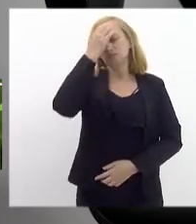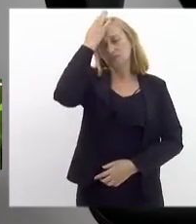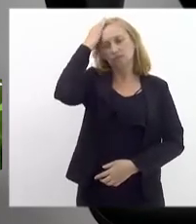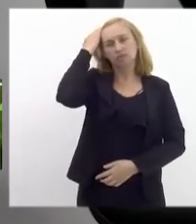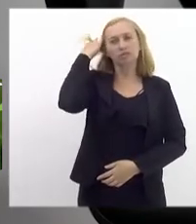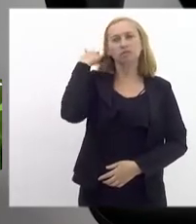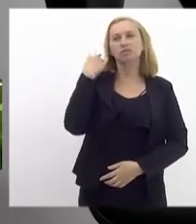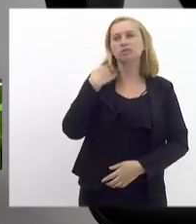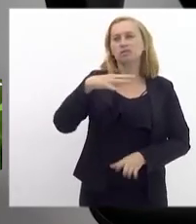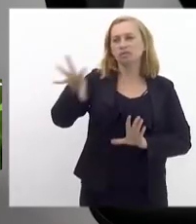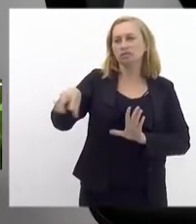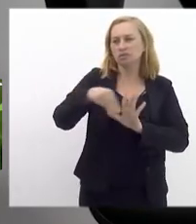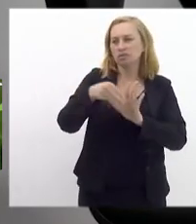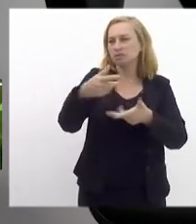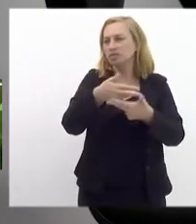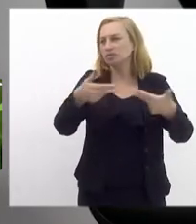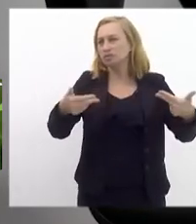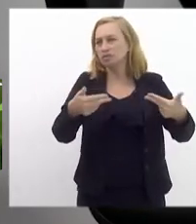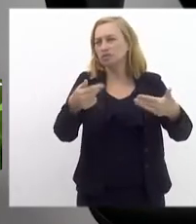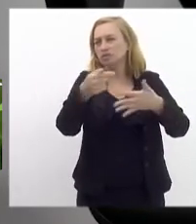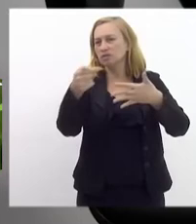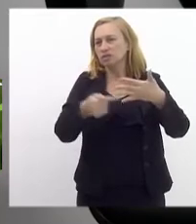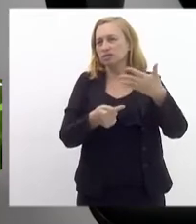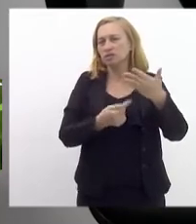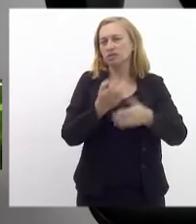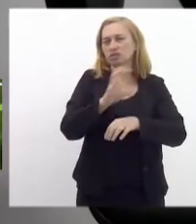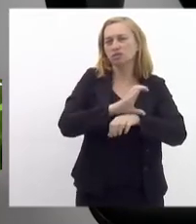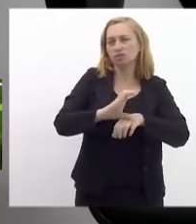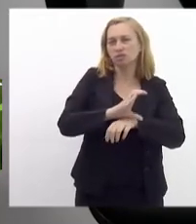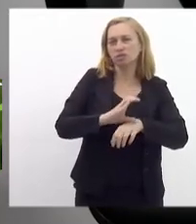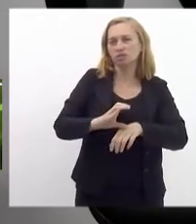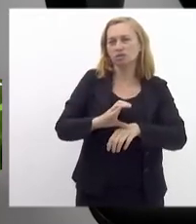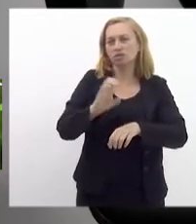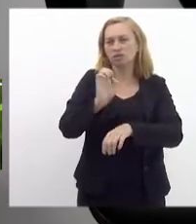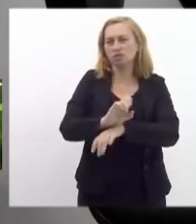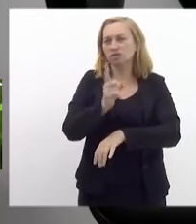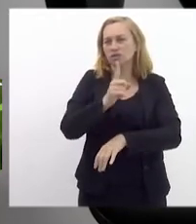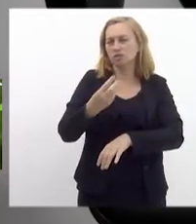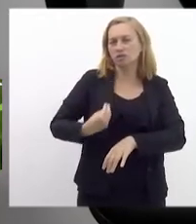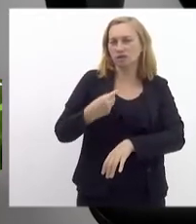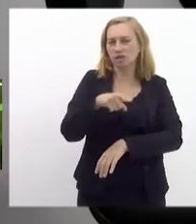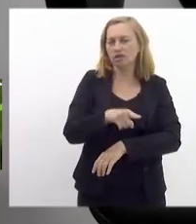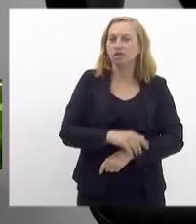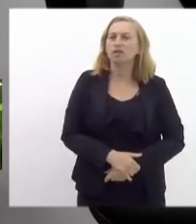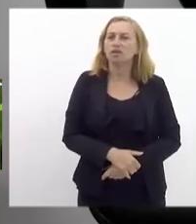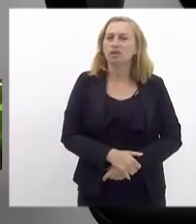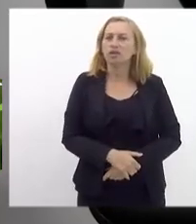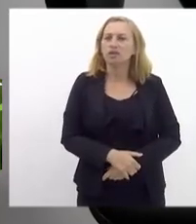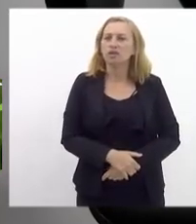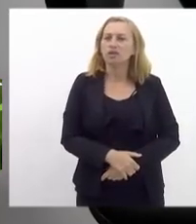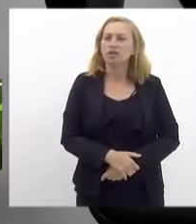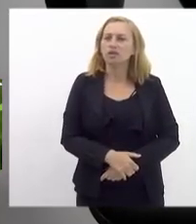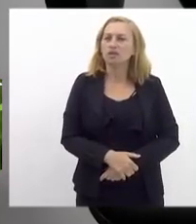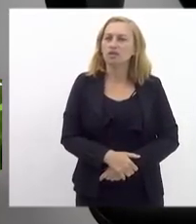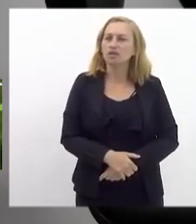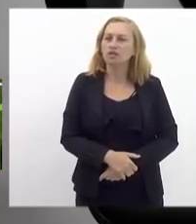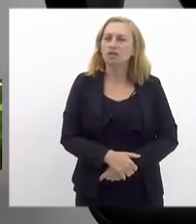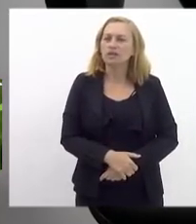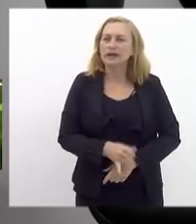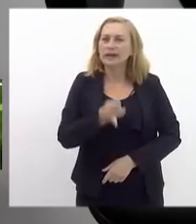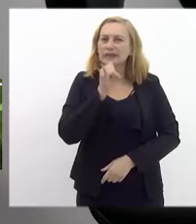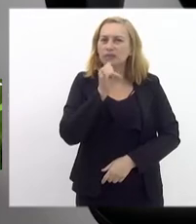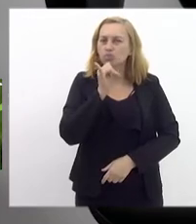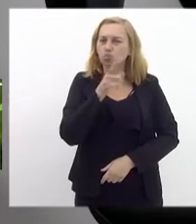é incorporar vários aspectos da Constituição Estadual que não estão presentes, né? Eu já mencionei de certa maneira, mas a Constituição Estadual do Rio de Janeiro, por